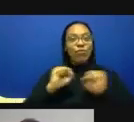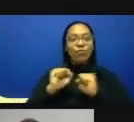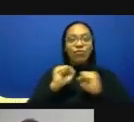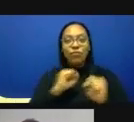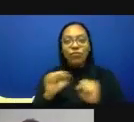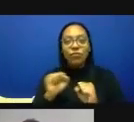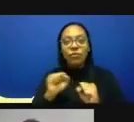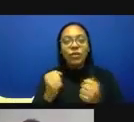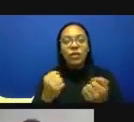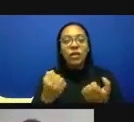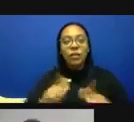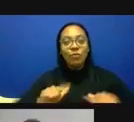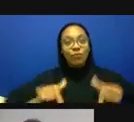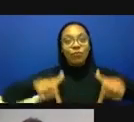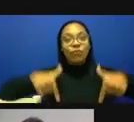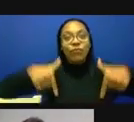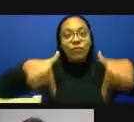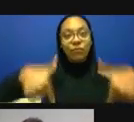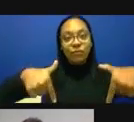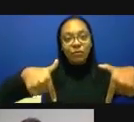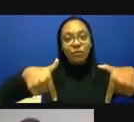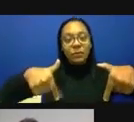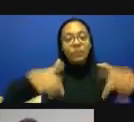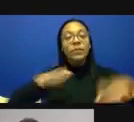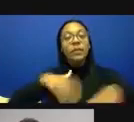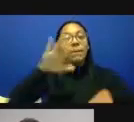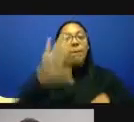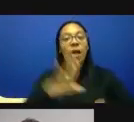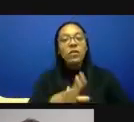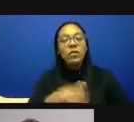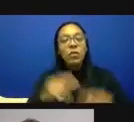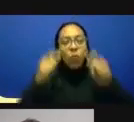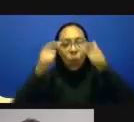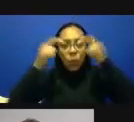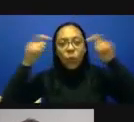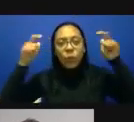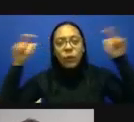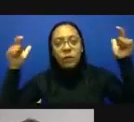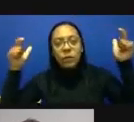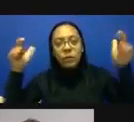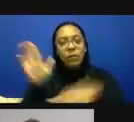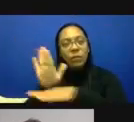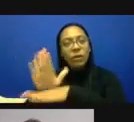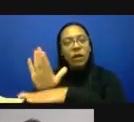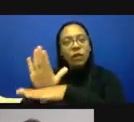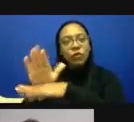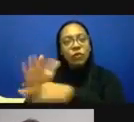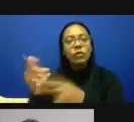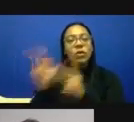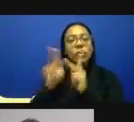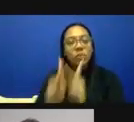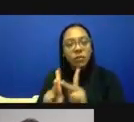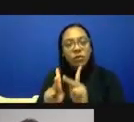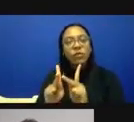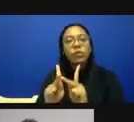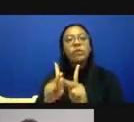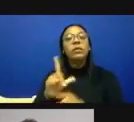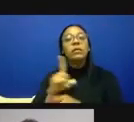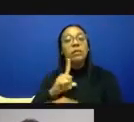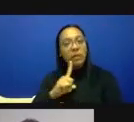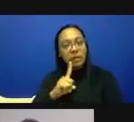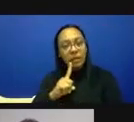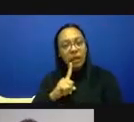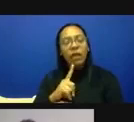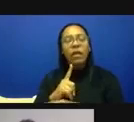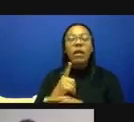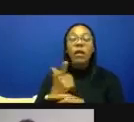hoje em dia, vai se tornar ter mais conhecimento para trazer essas questões para as pessoas que apuram e que podem